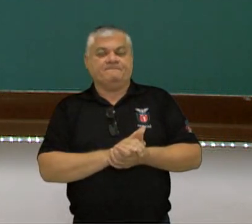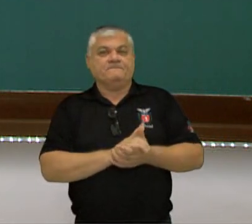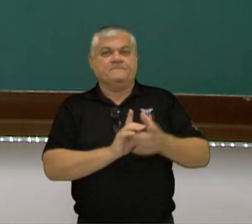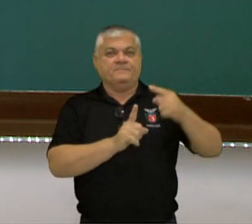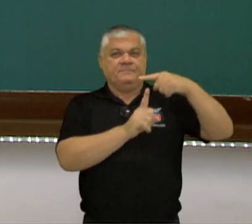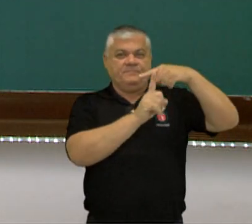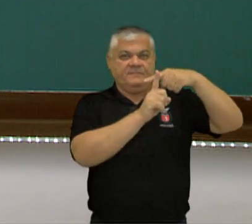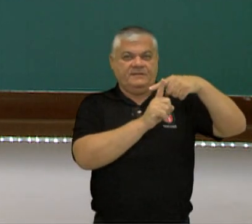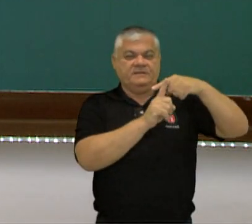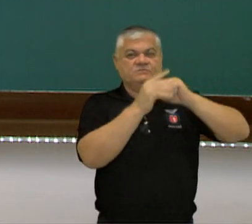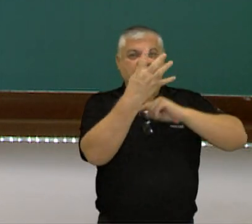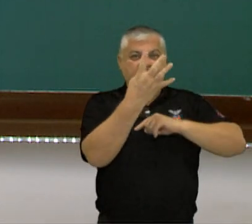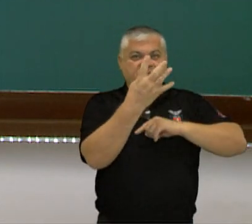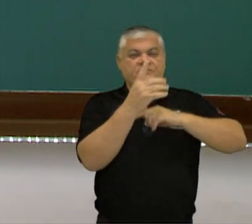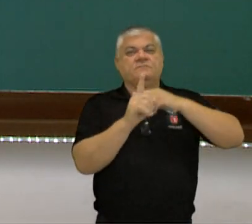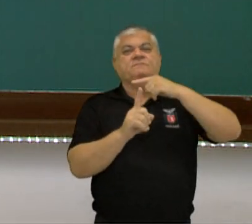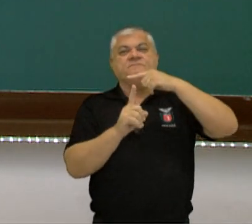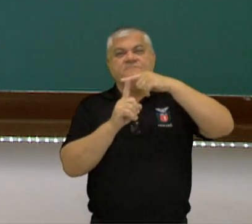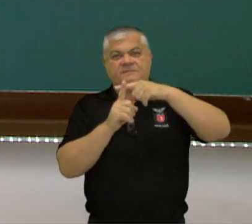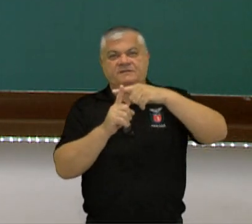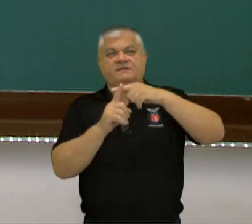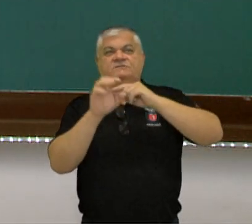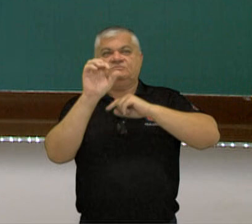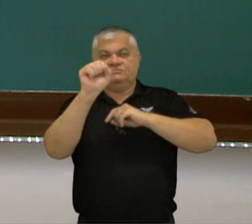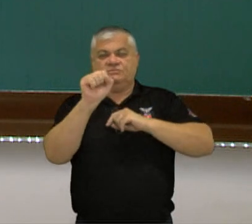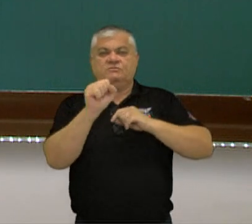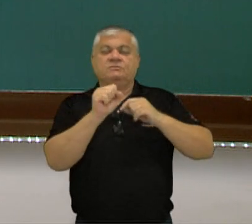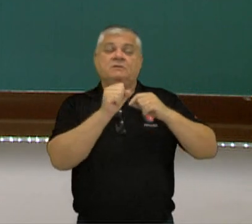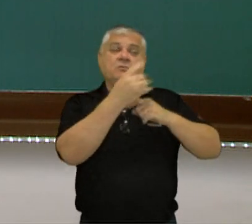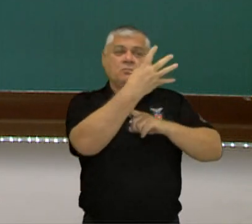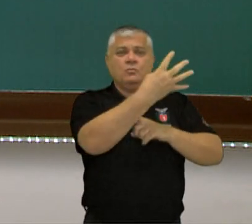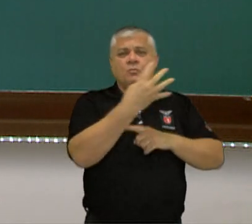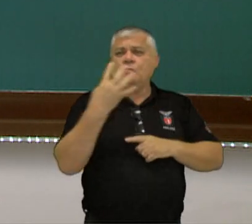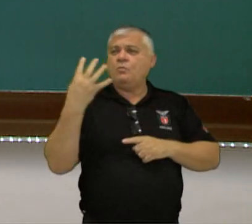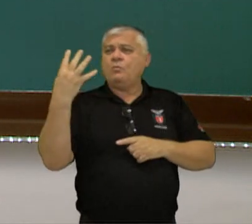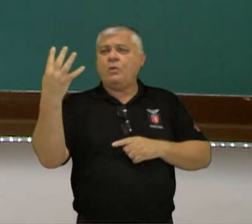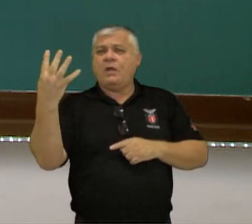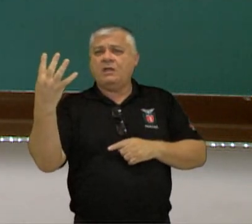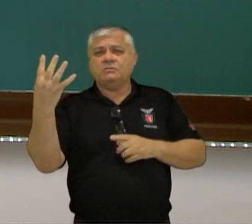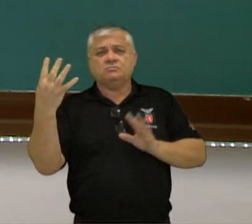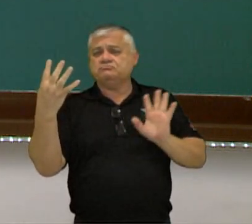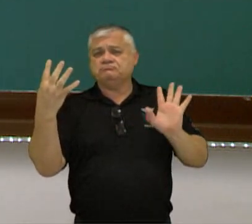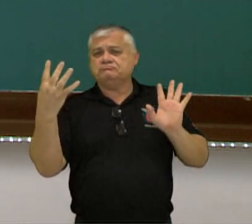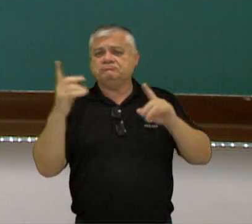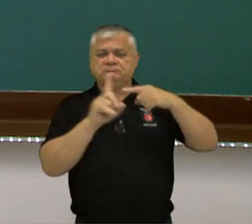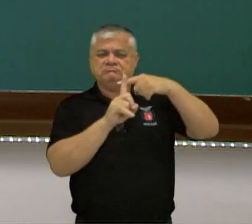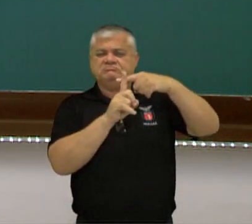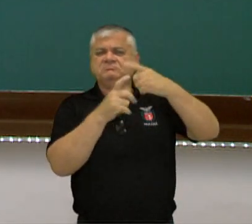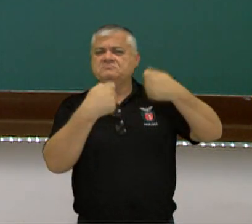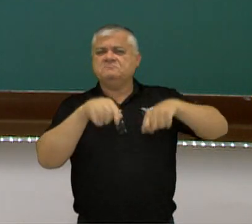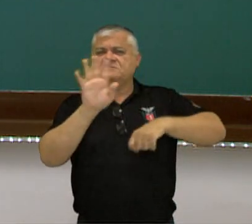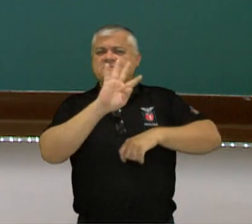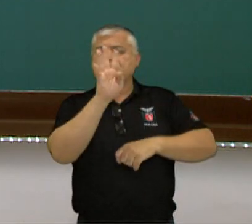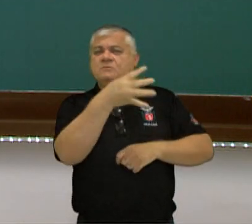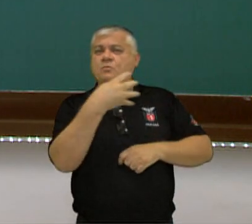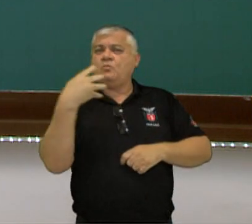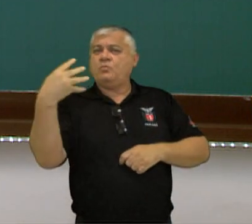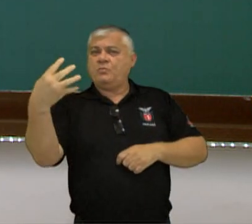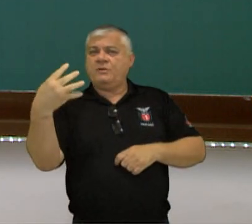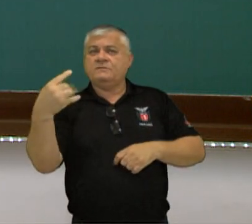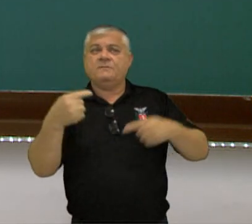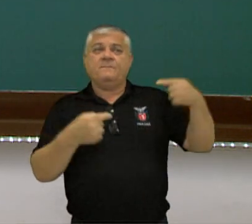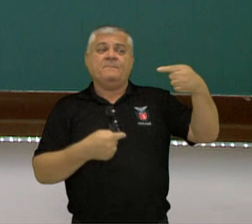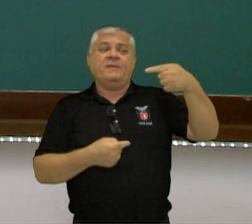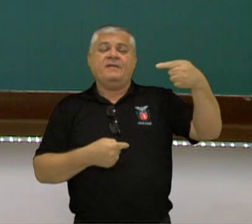viu que mais 4, eu posso escrever o mais 4 ou sozinho o número 4. O menos